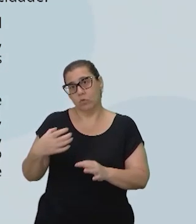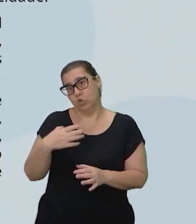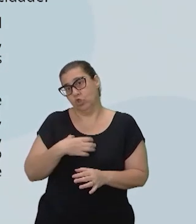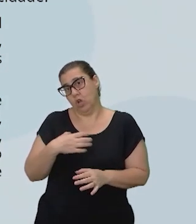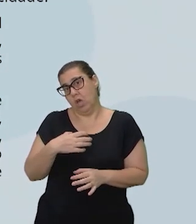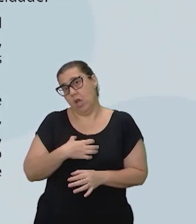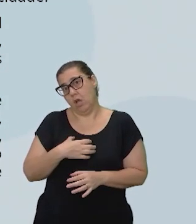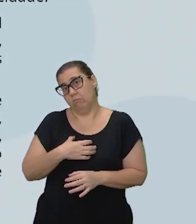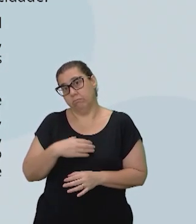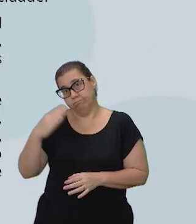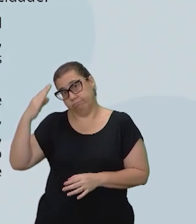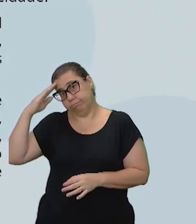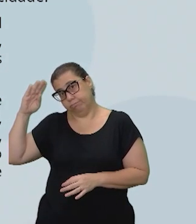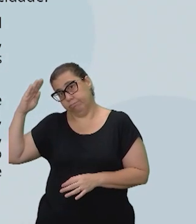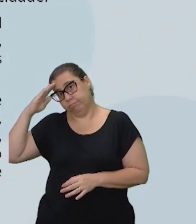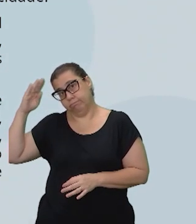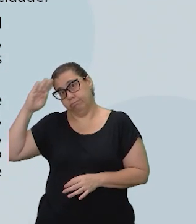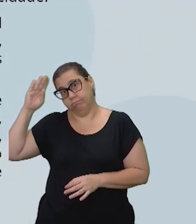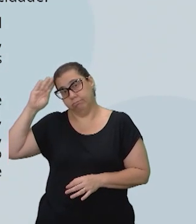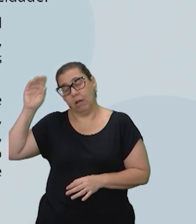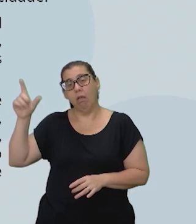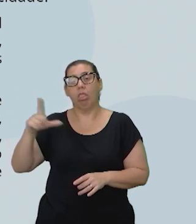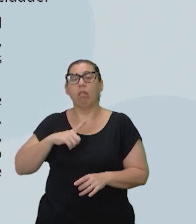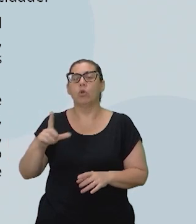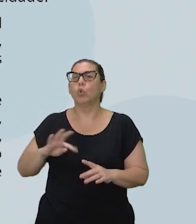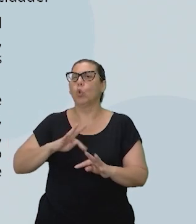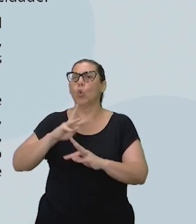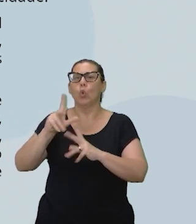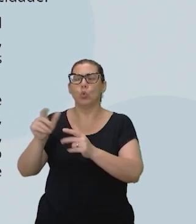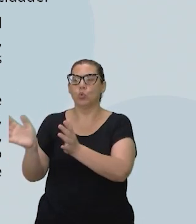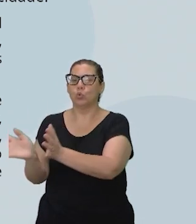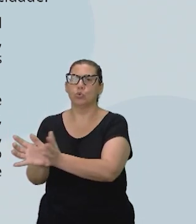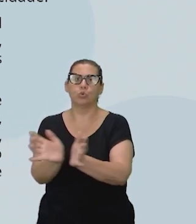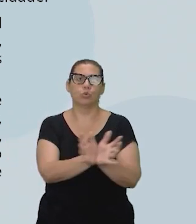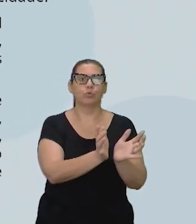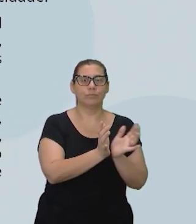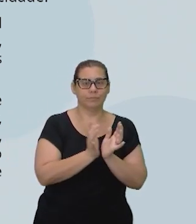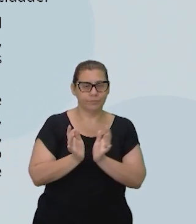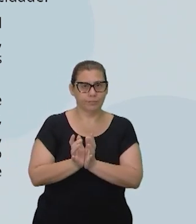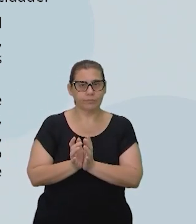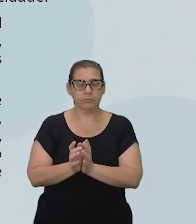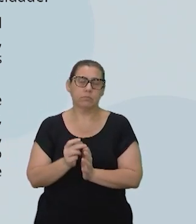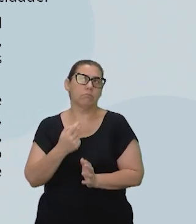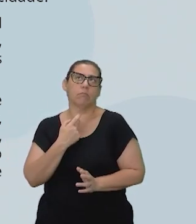acadêmica, buscando aí atingir a todos os públicos, tá certo? Então, a